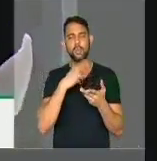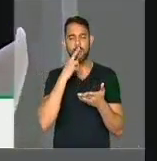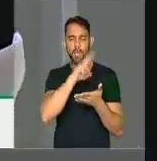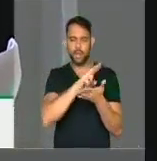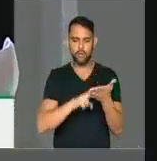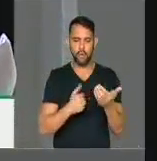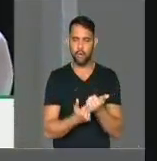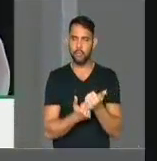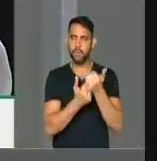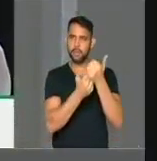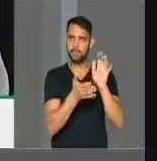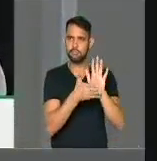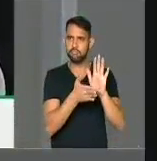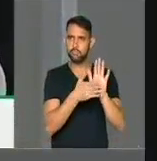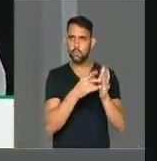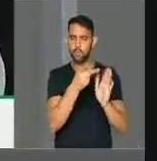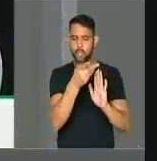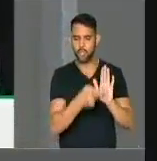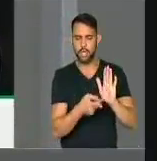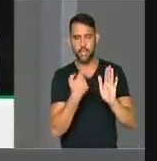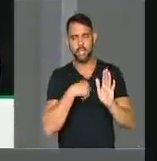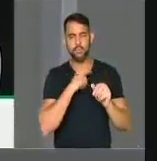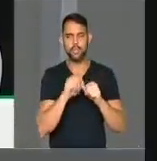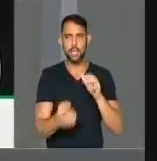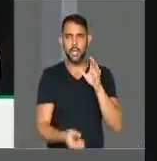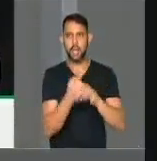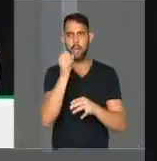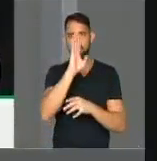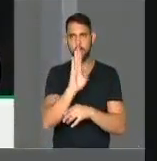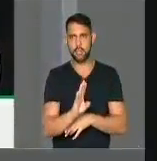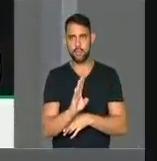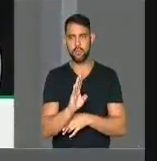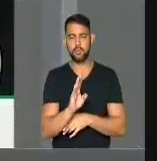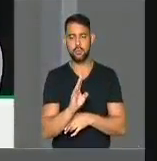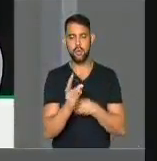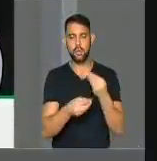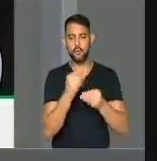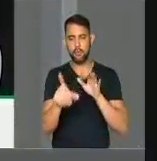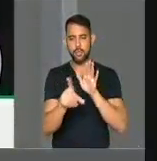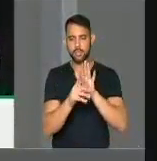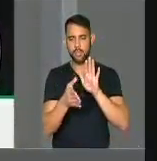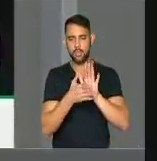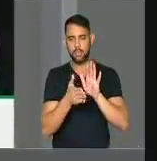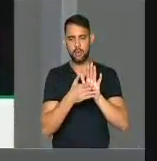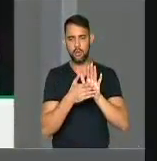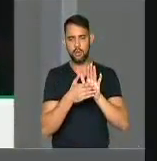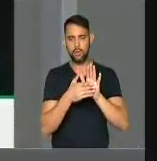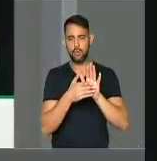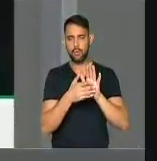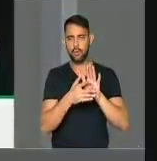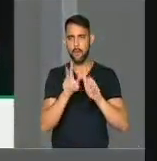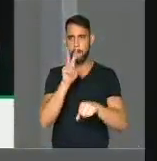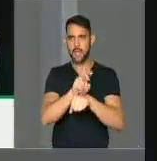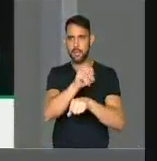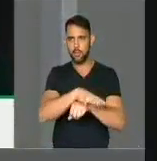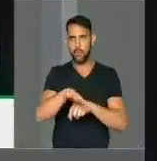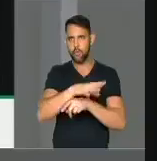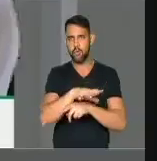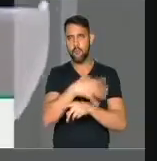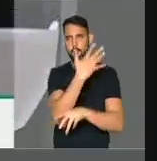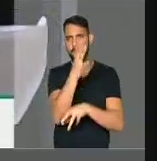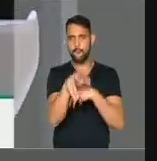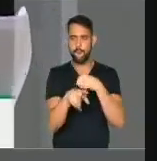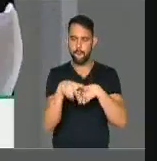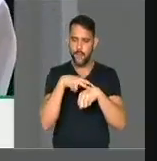eu dei um parecer favorável para que nós possamos instituir no Brasil, em forma de lei, o patrimônio verde,